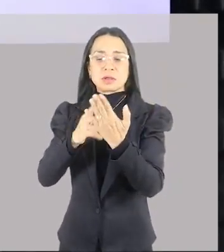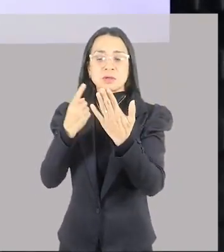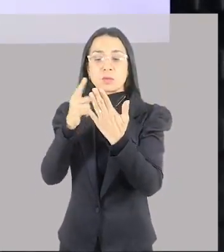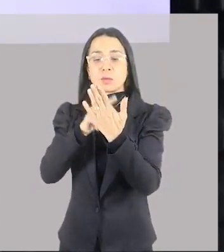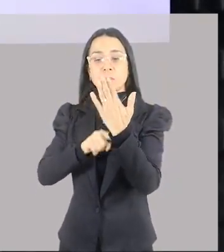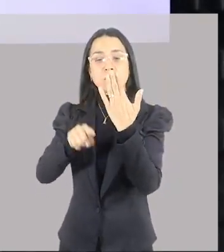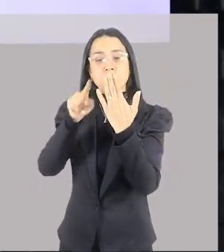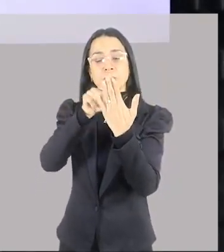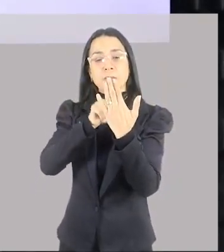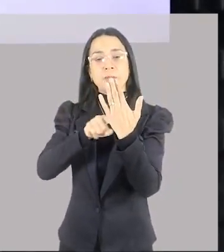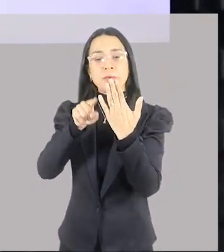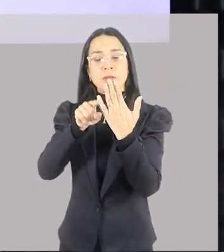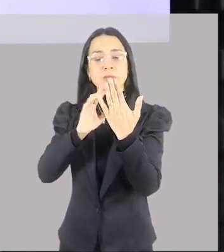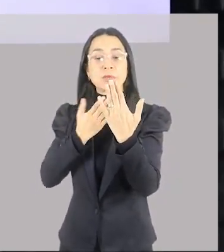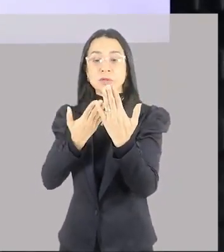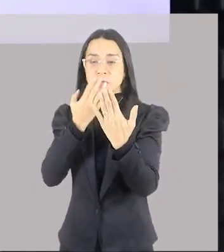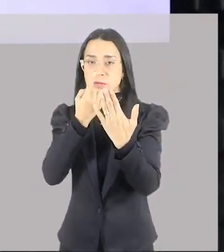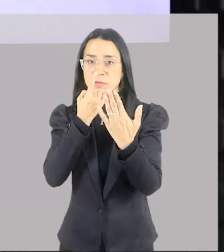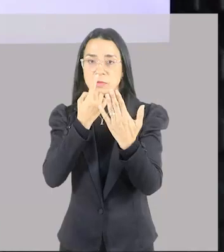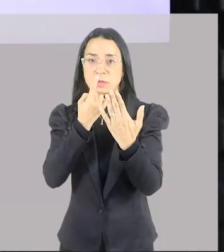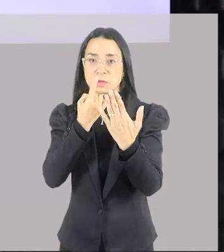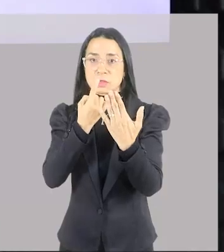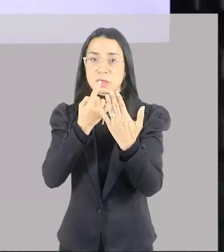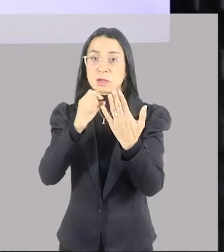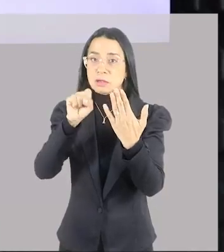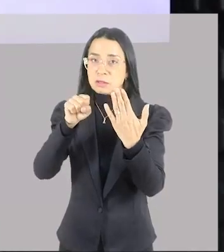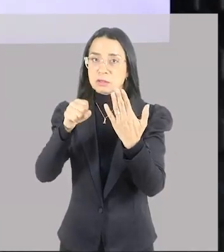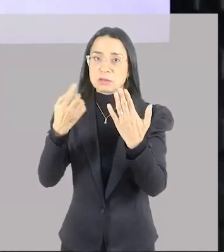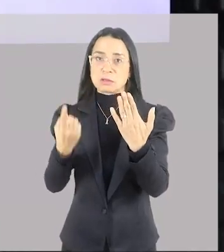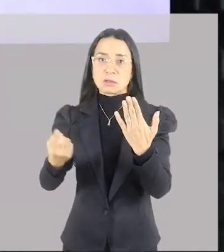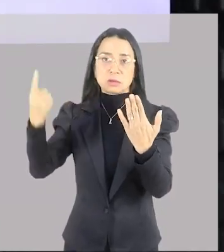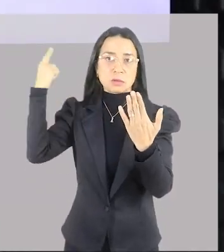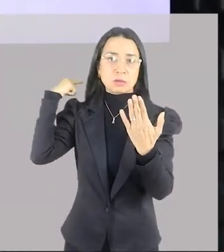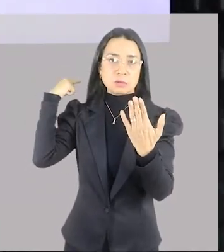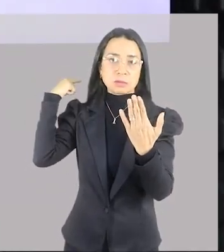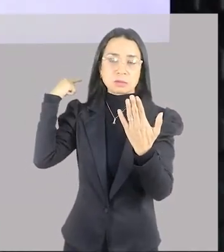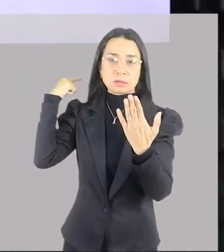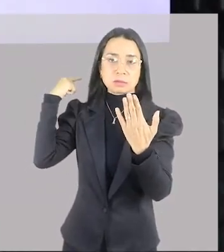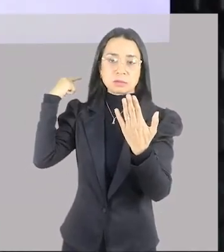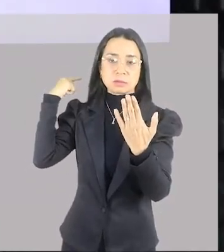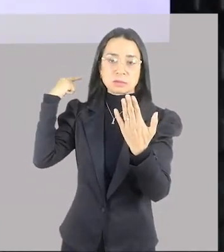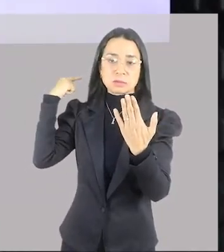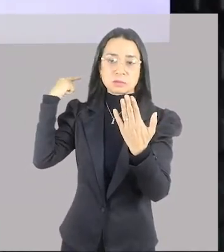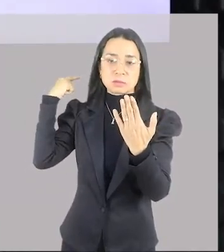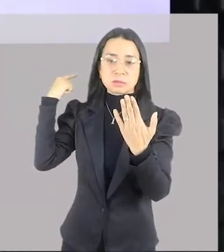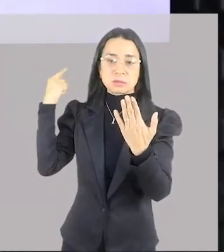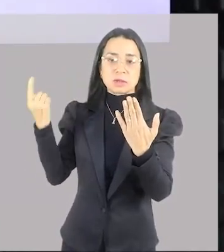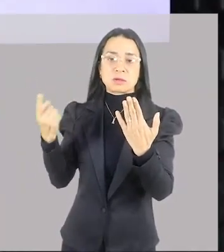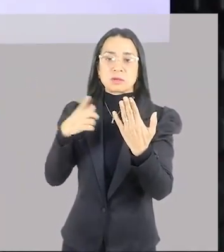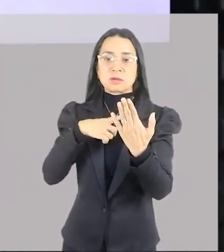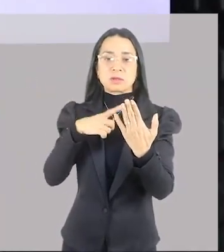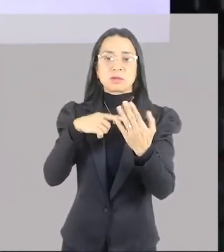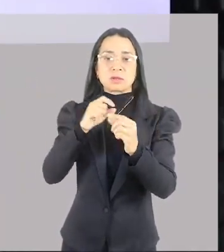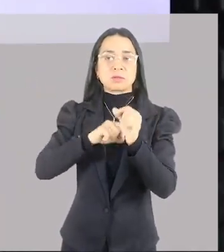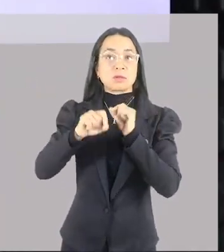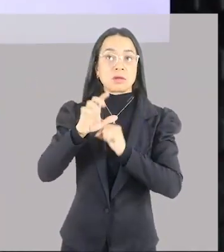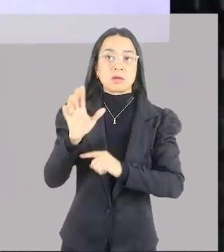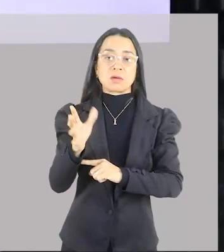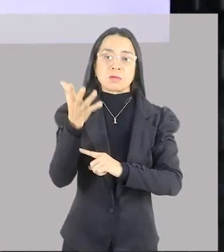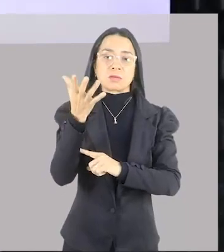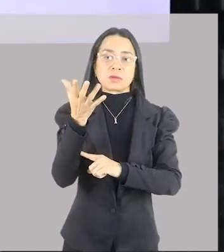reflete a frente dele, reflete atrás, né? Então, aqui você tem uma